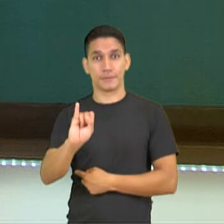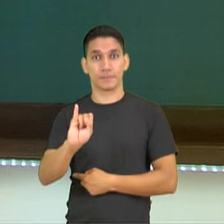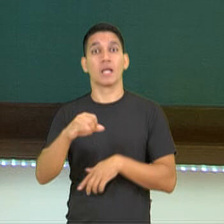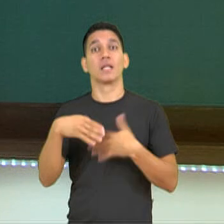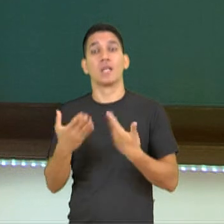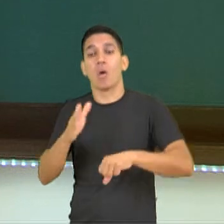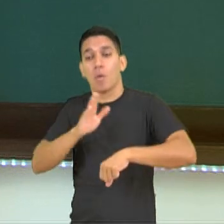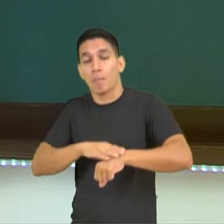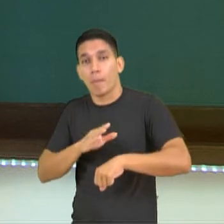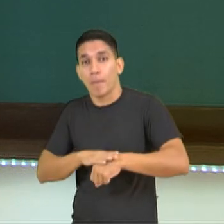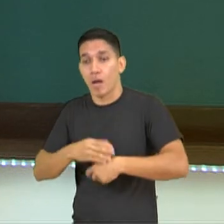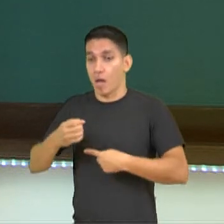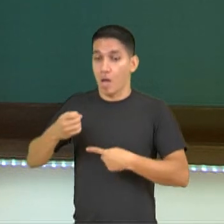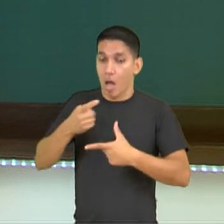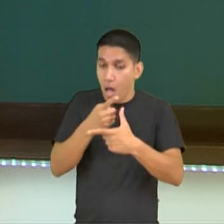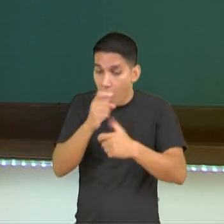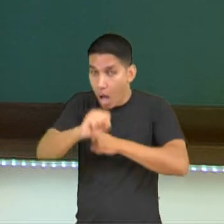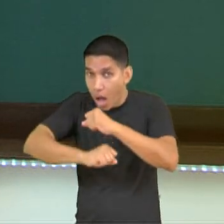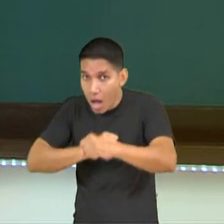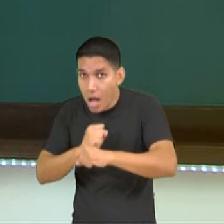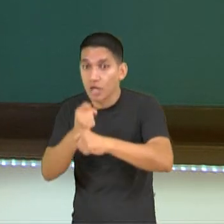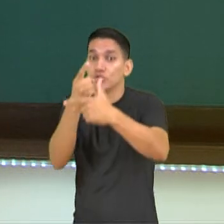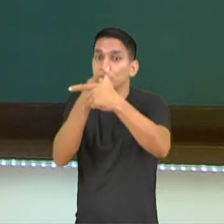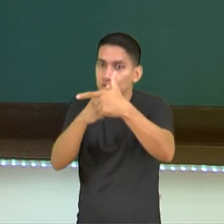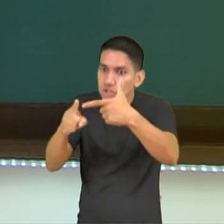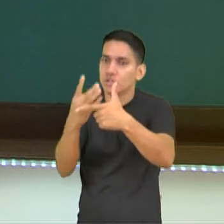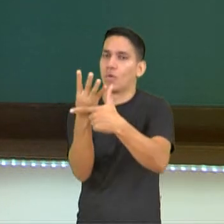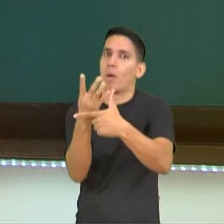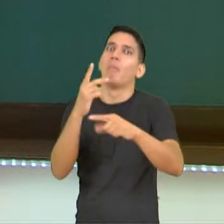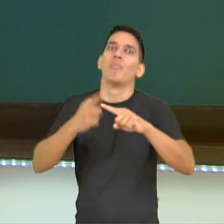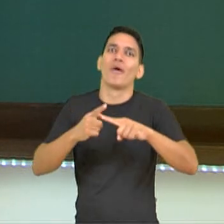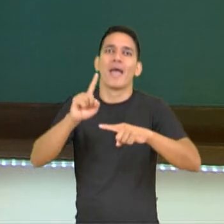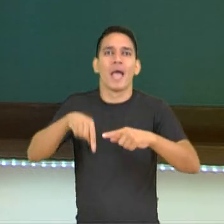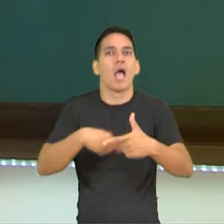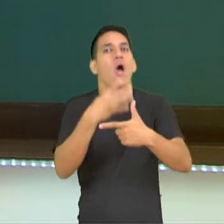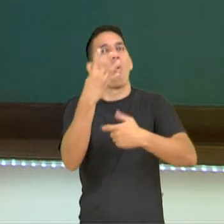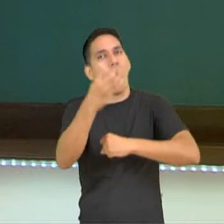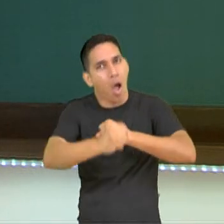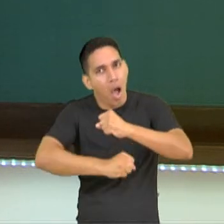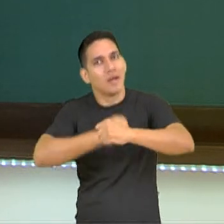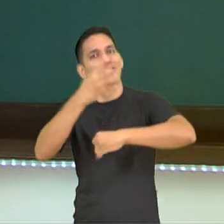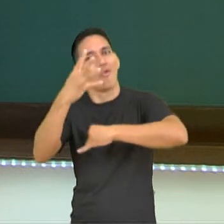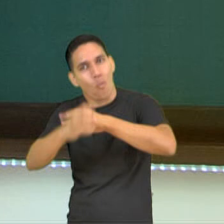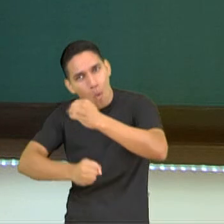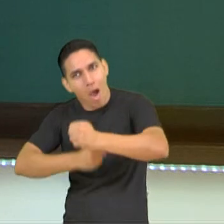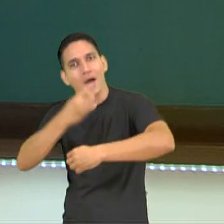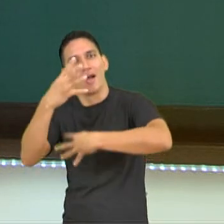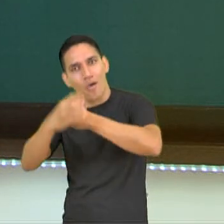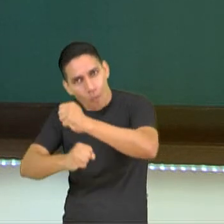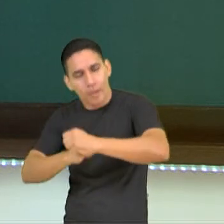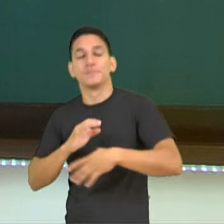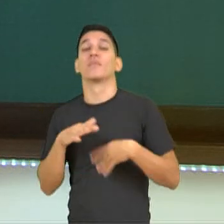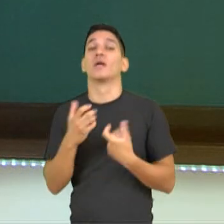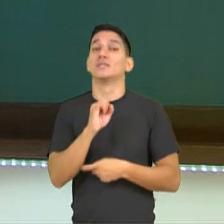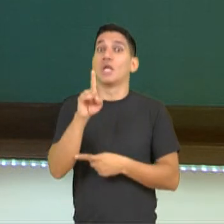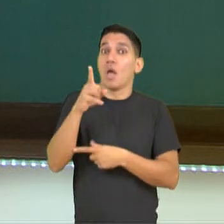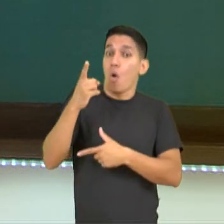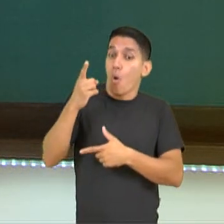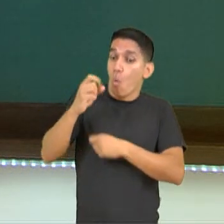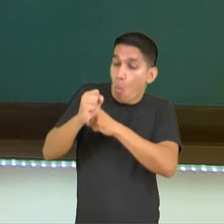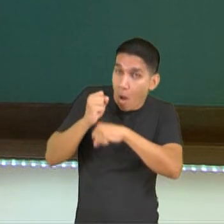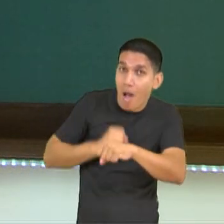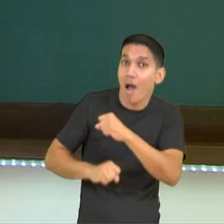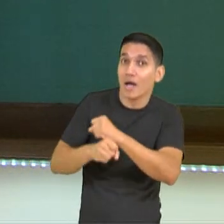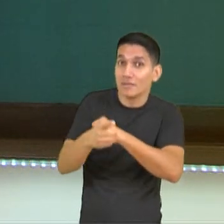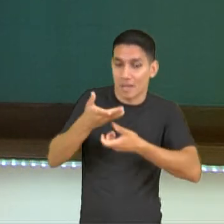quando o ano for divisível por 4, porque a gente falou que é de 4 em 4 anos, então, se o ano que você nasceu for divisível